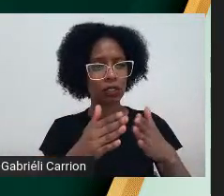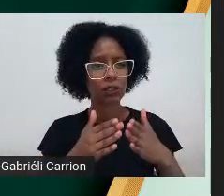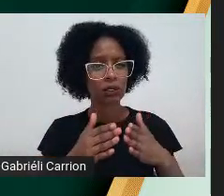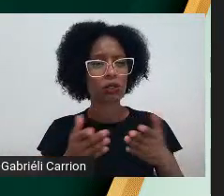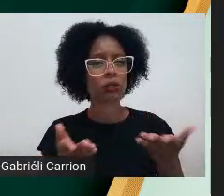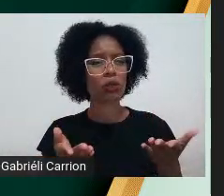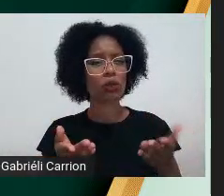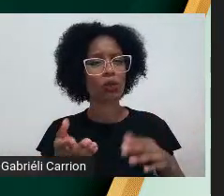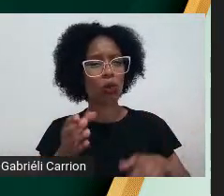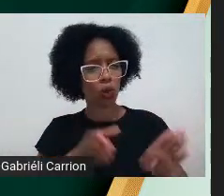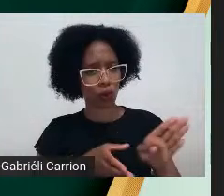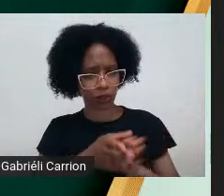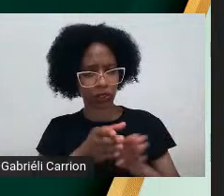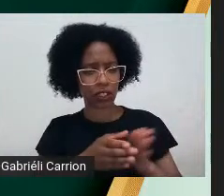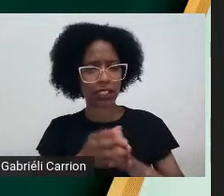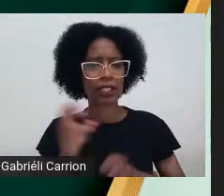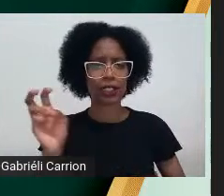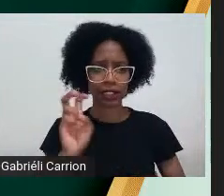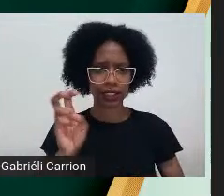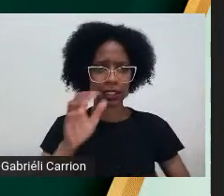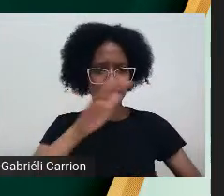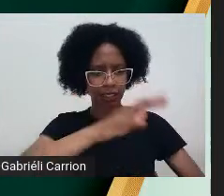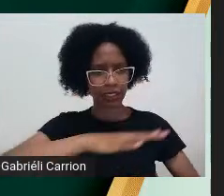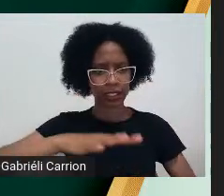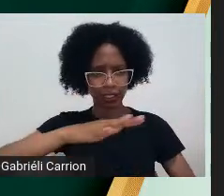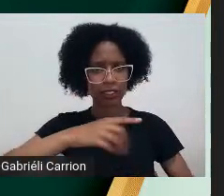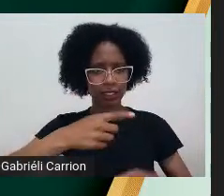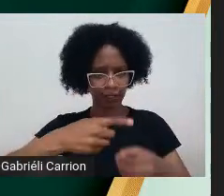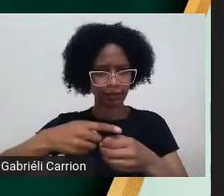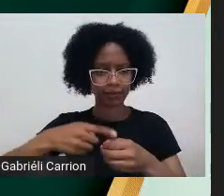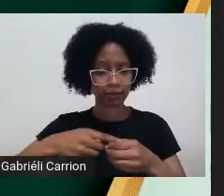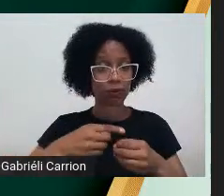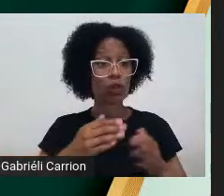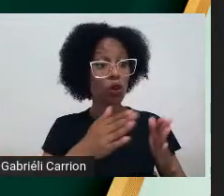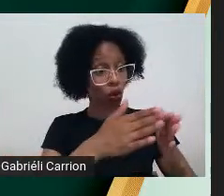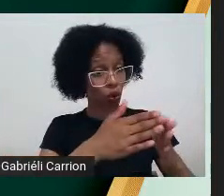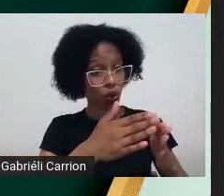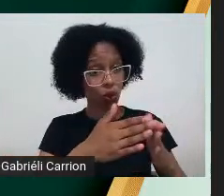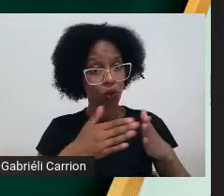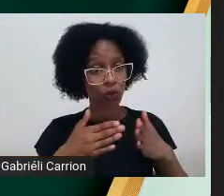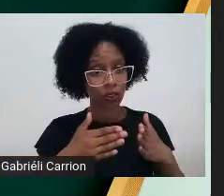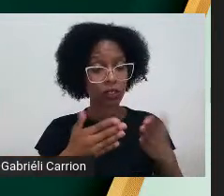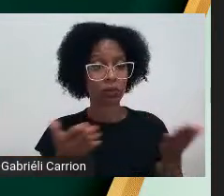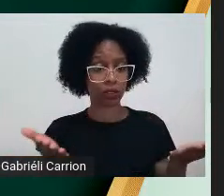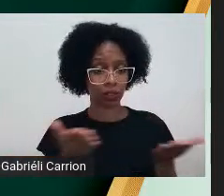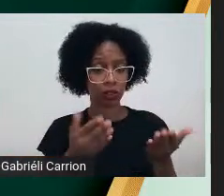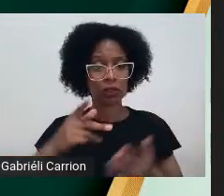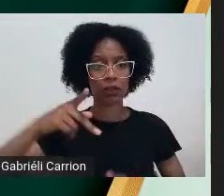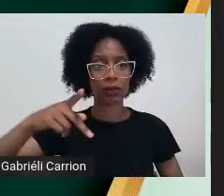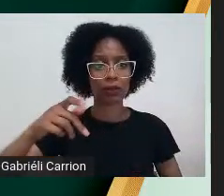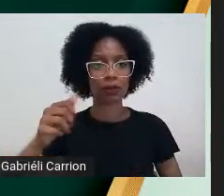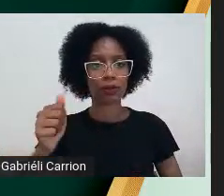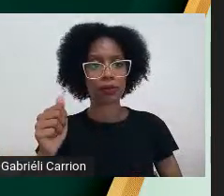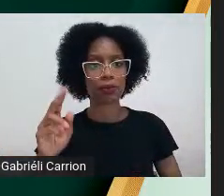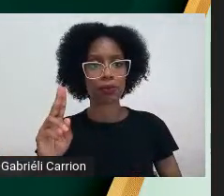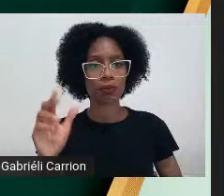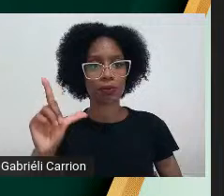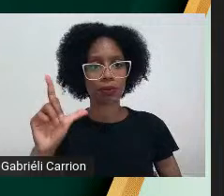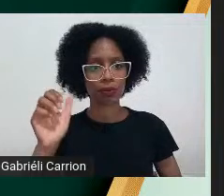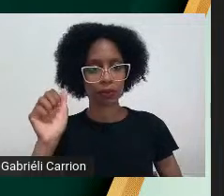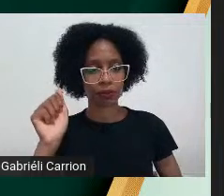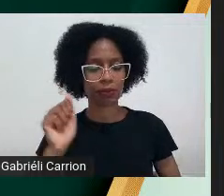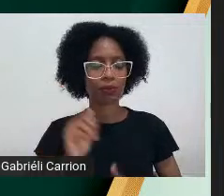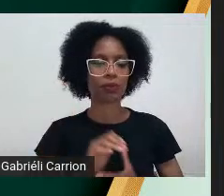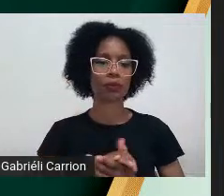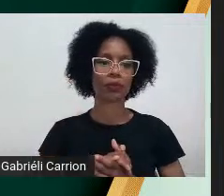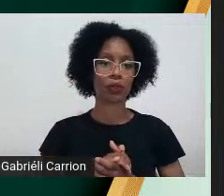da 5ª Região. Convidamos a professora Paula Ferreira de Araújo Ribeiro para a entrega do prêmio.